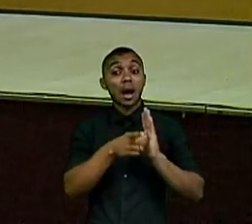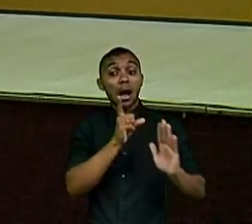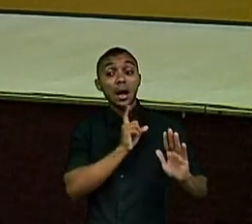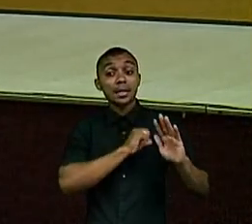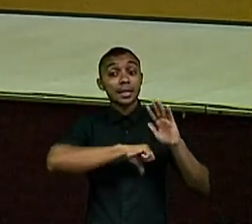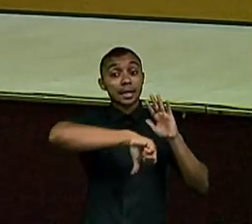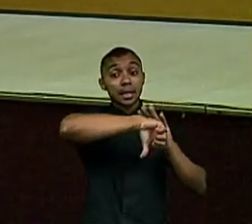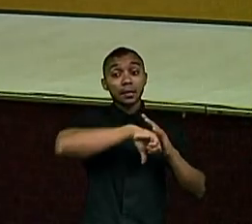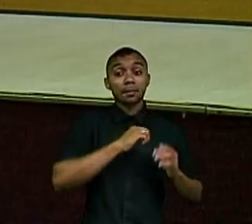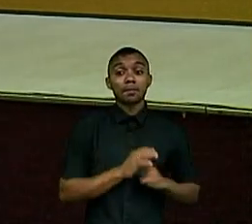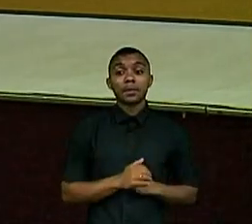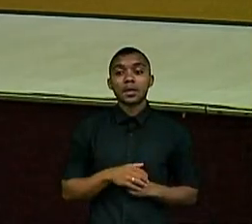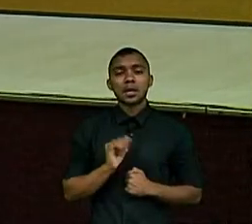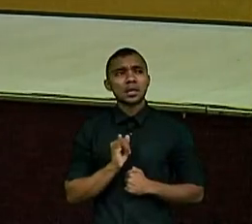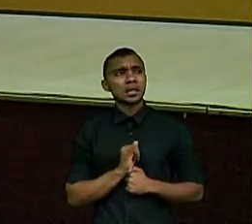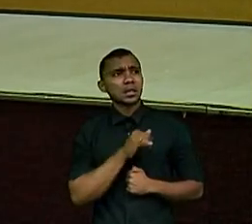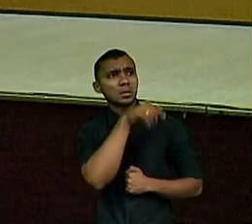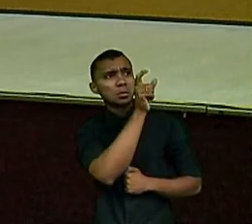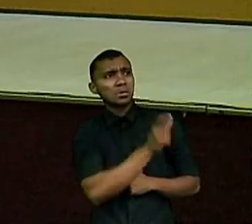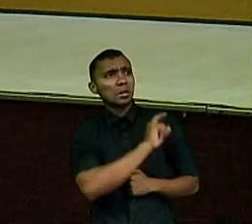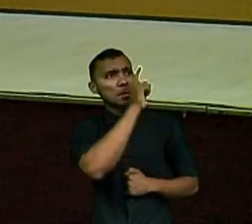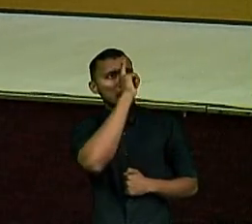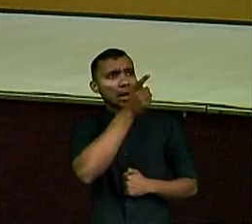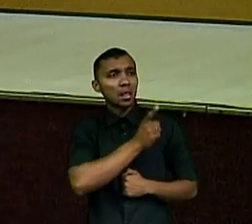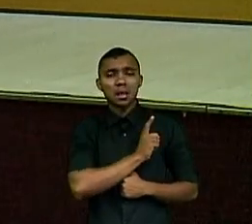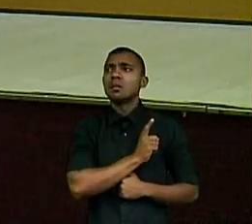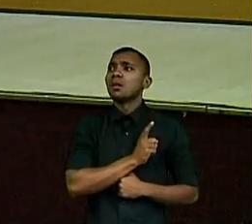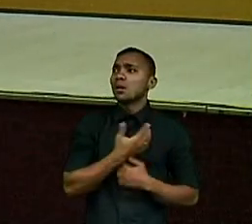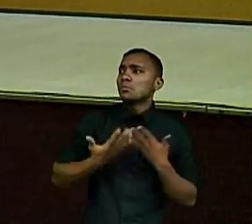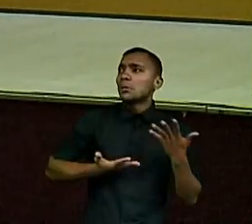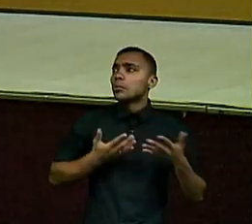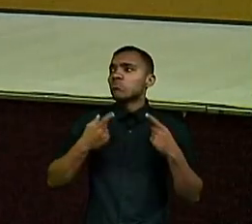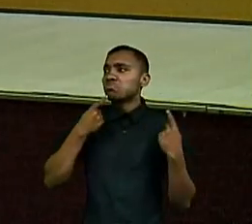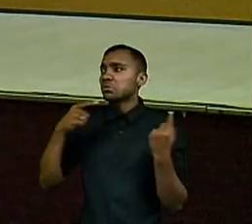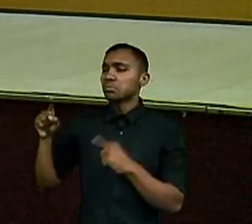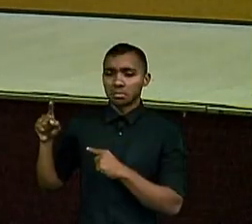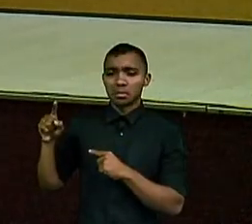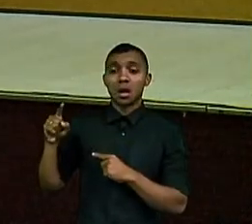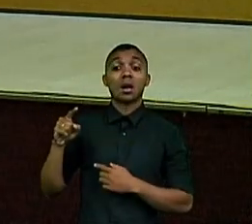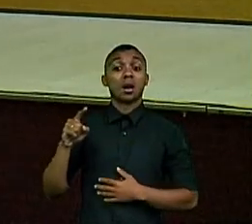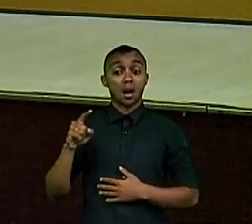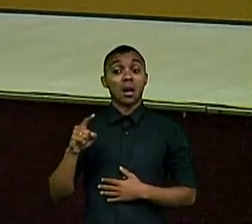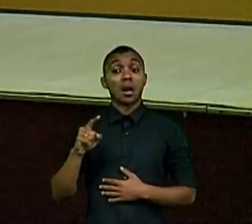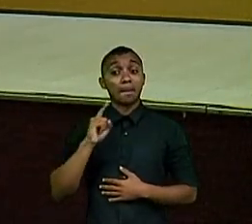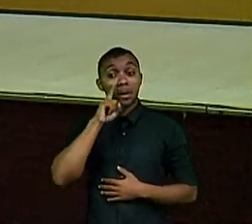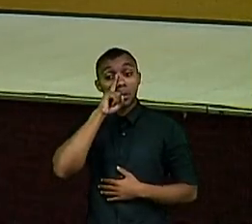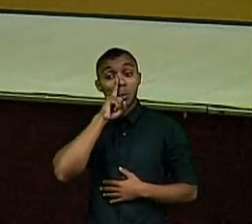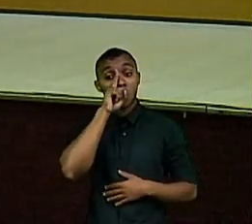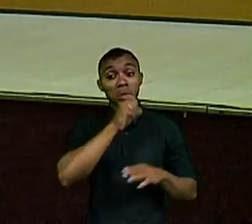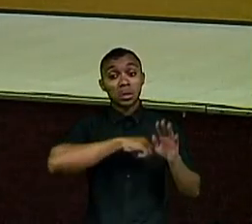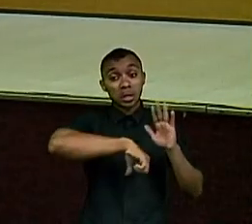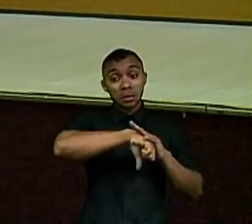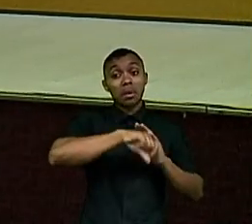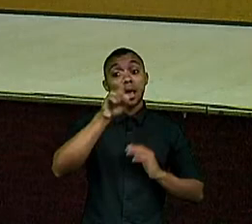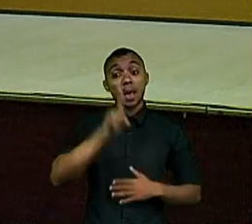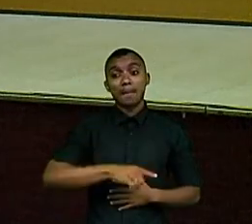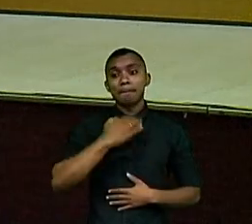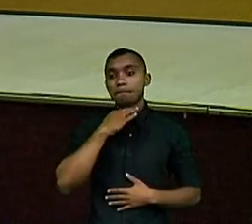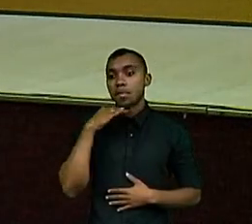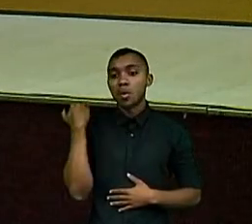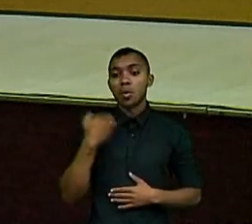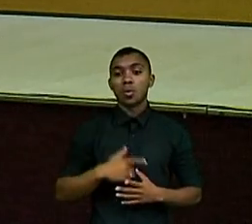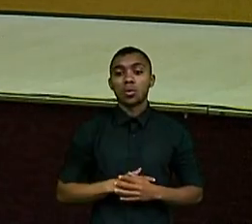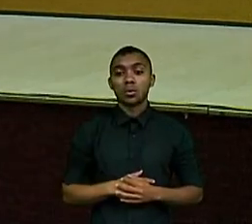qualquer questionamento a ordem estabelecida a autoridade do rei Era crime era morte na certa